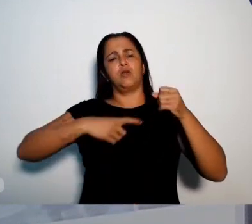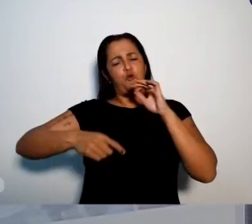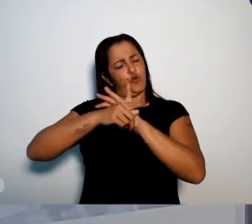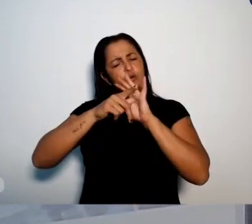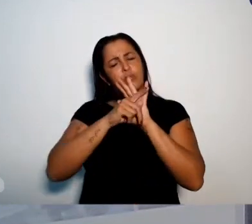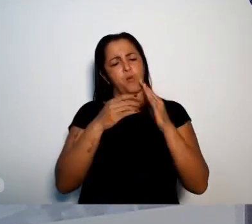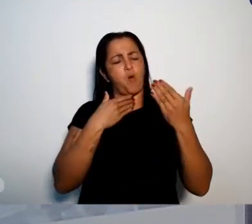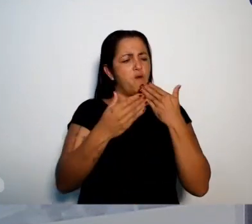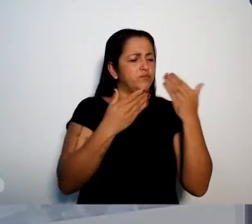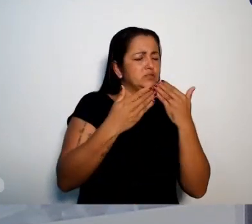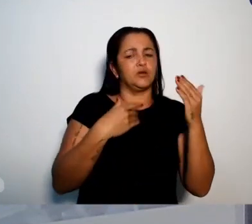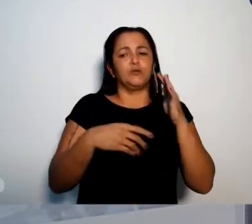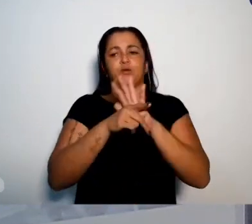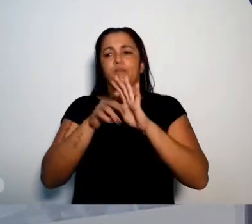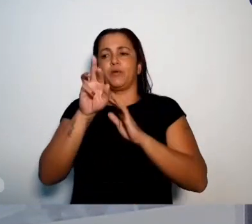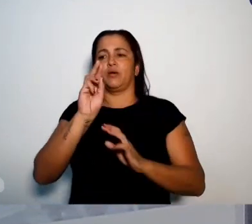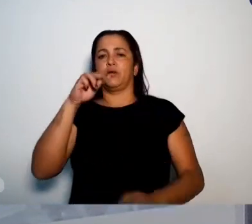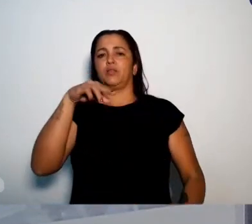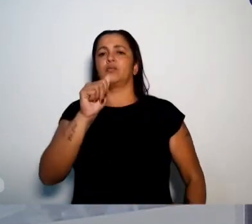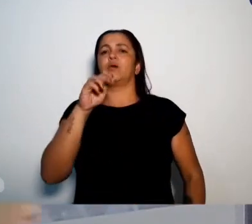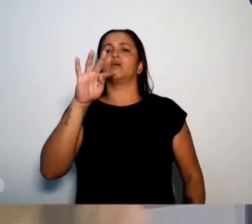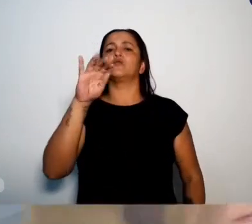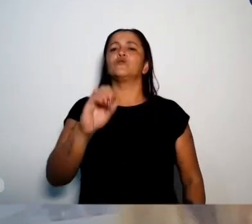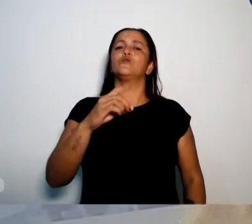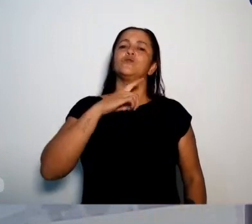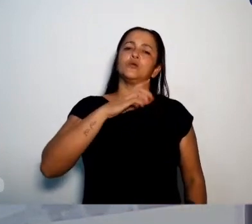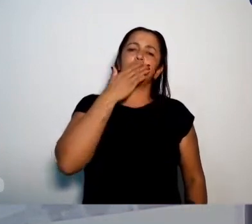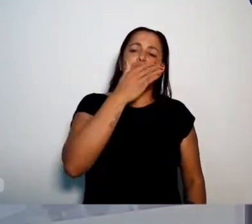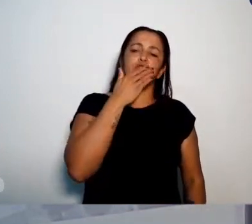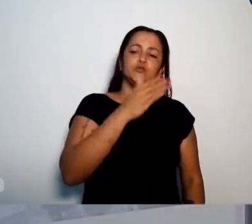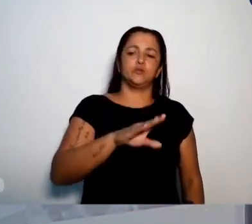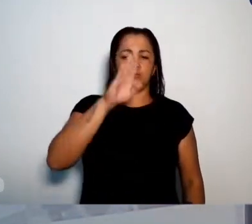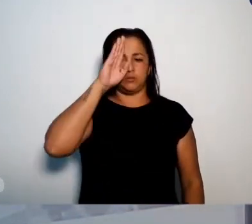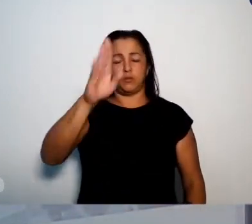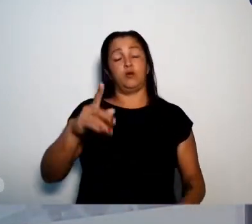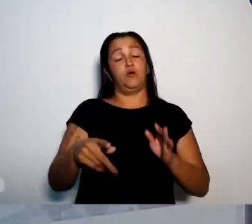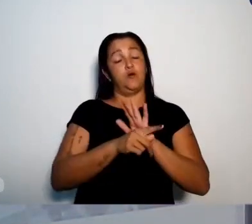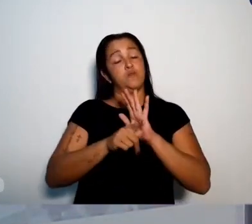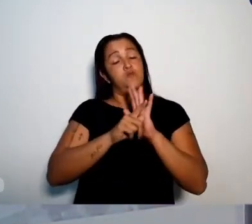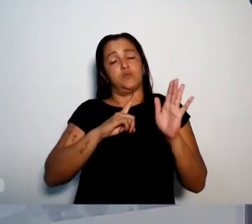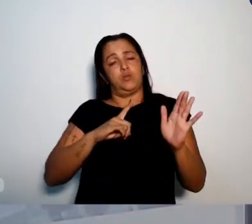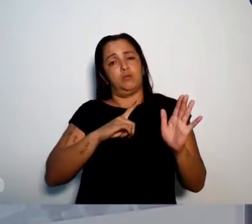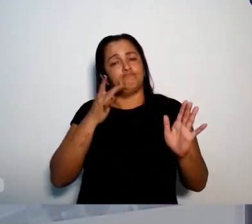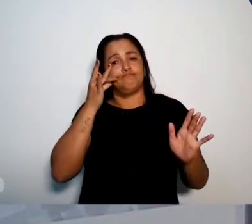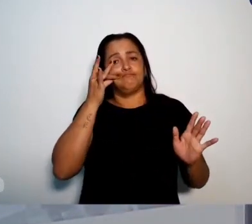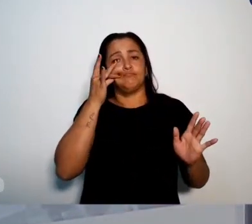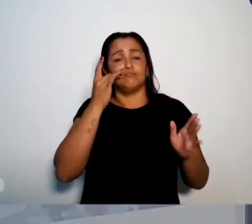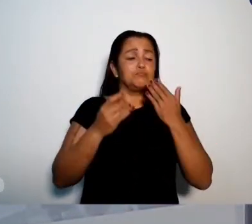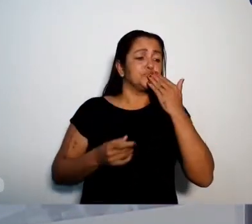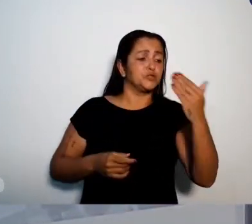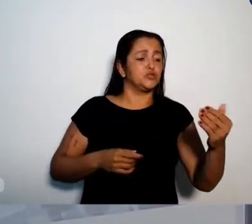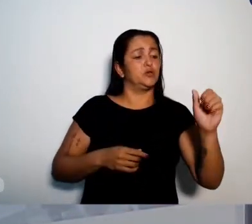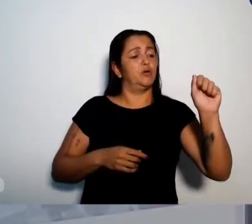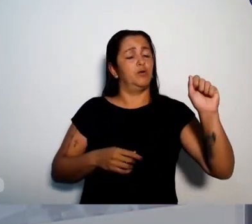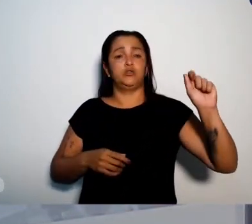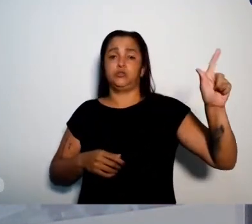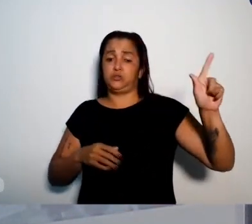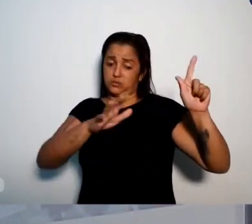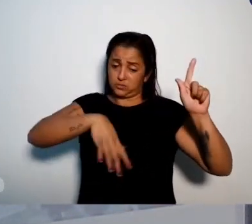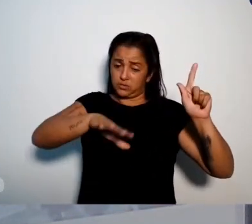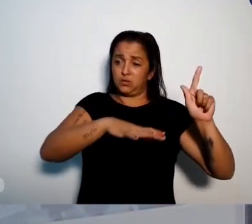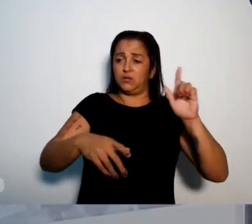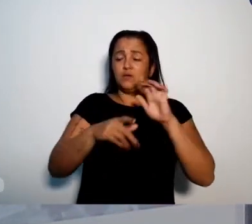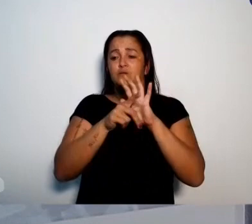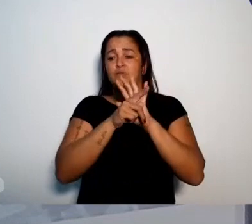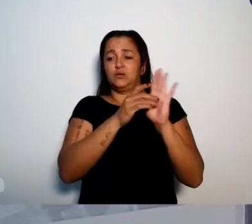Superintendente Nacional da Caixa Federal, pedi pessoalmente para ele uma agência bancária nessa região. Eu já havia